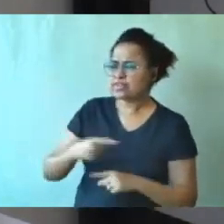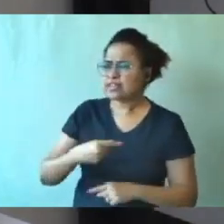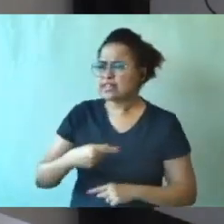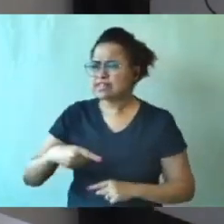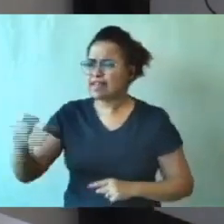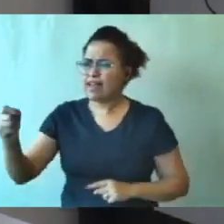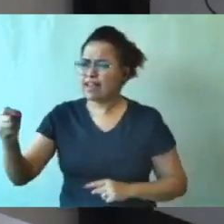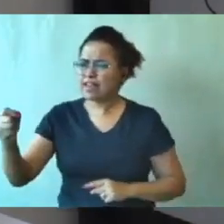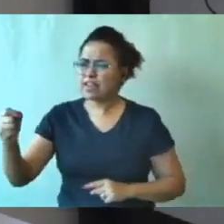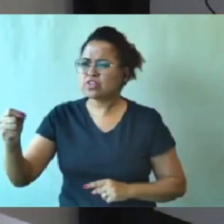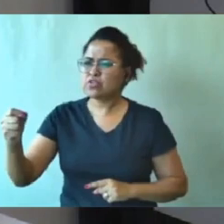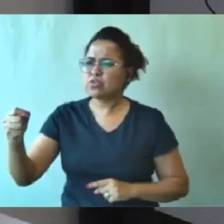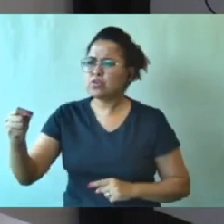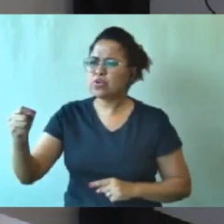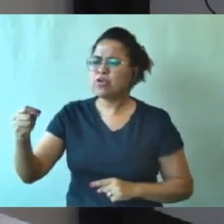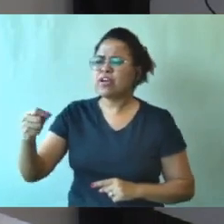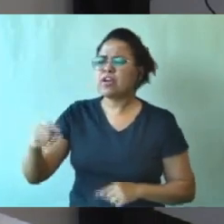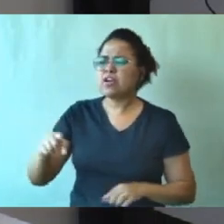Sumob